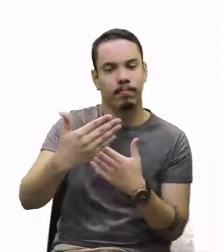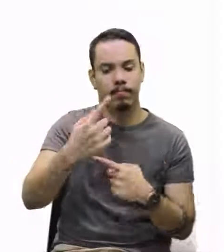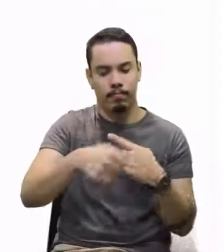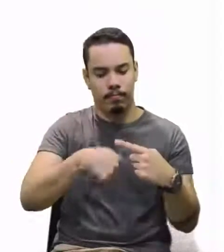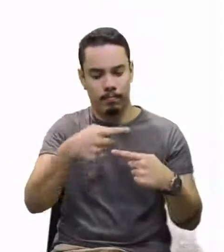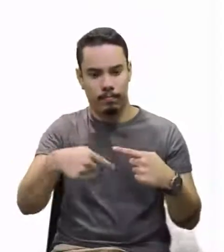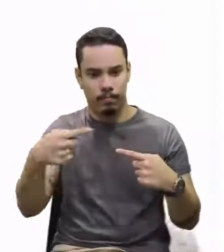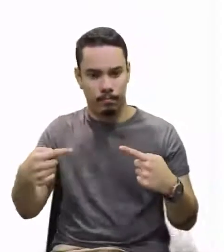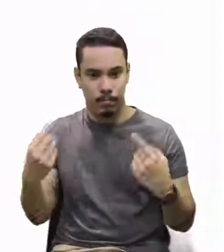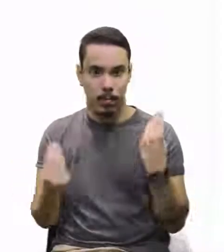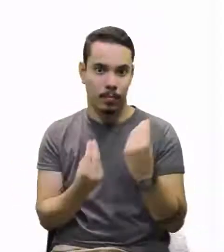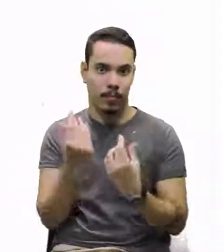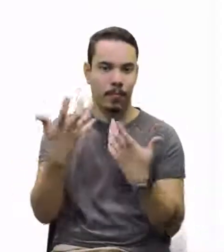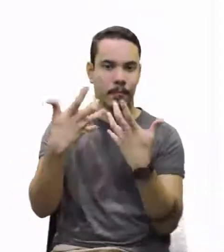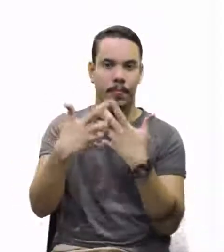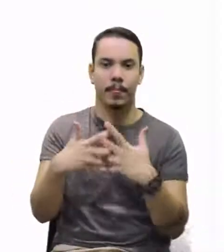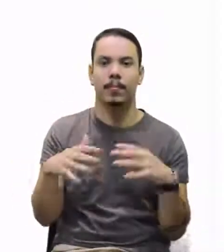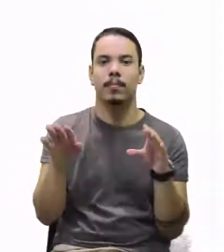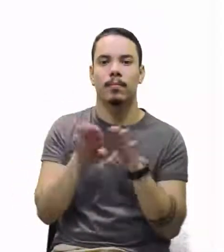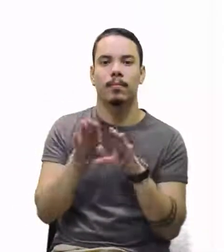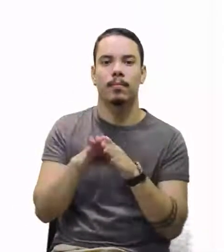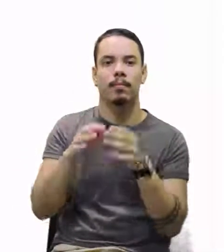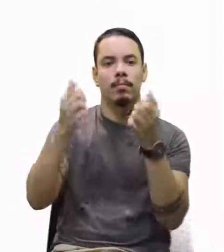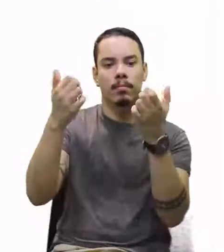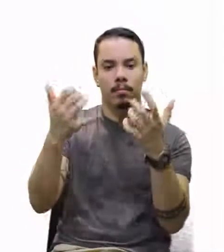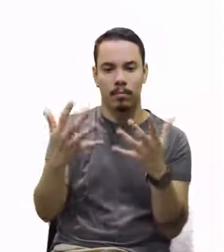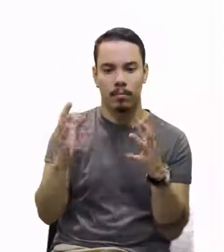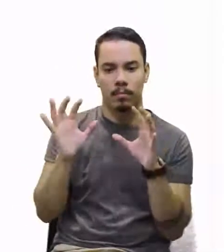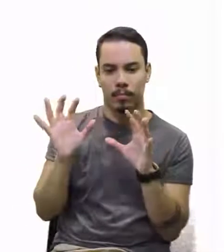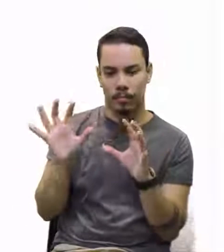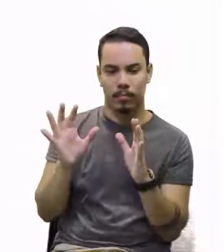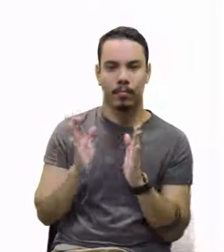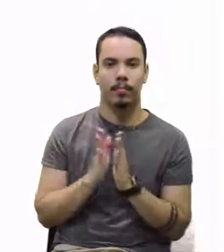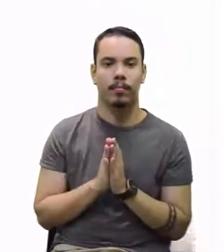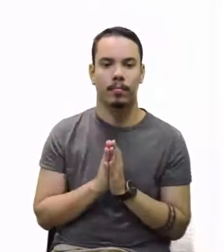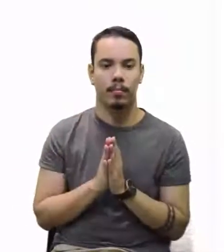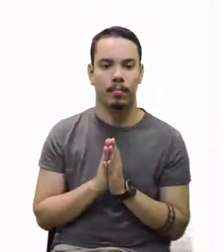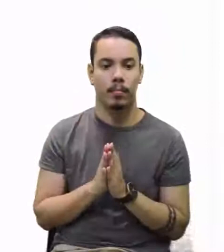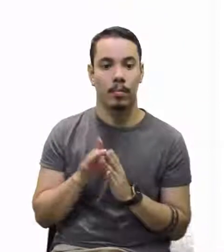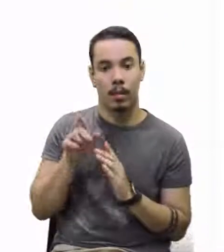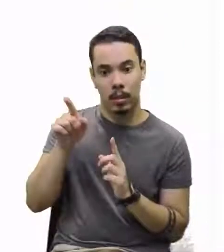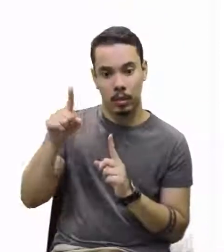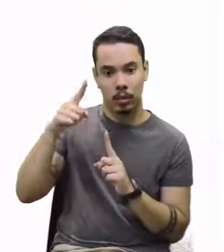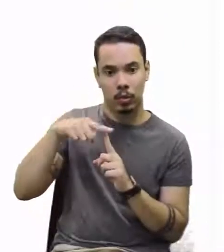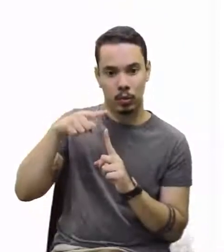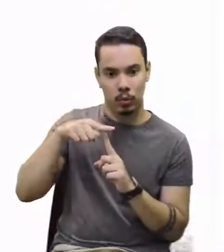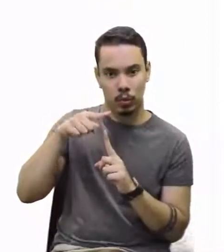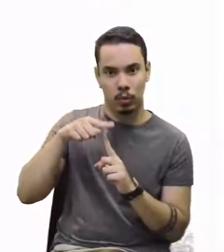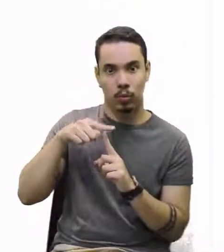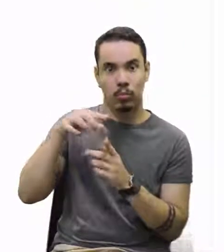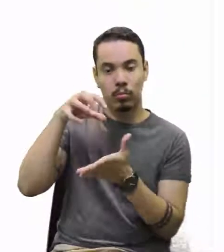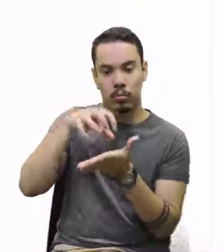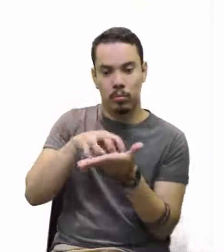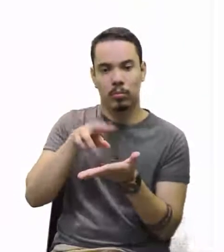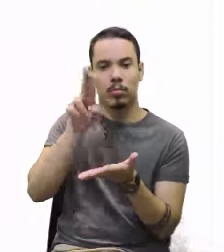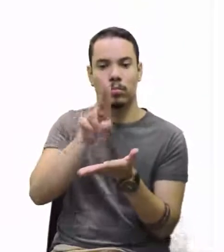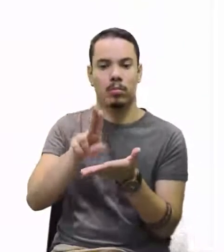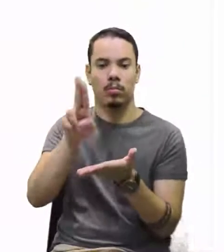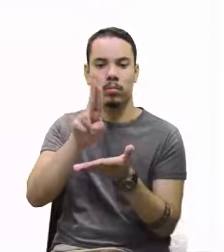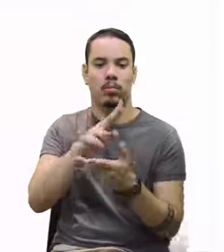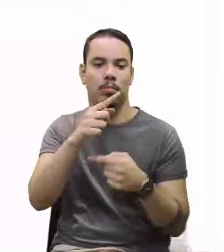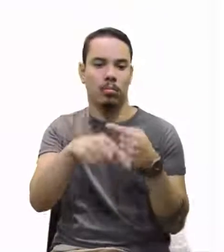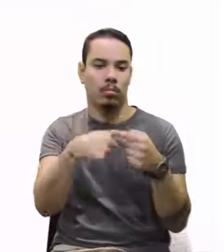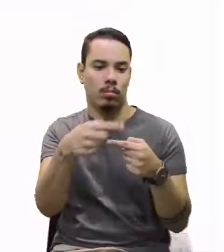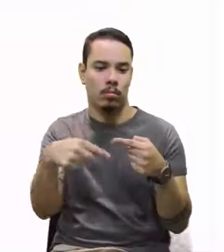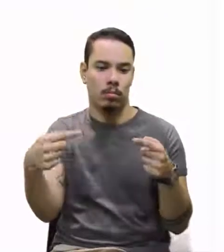campo magnético. Aí, vamos comentar bem sobre esse assunto. Esse tipo de núcleo é usado em bobinas que